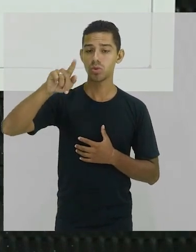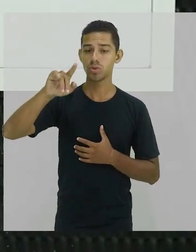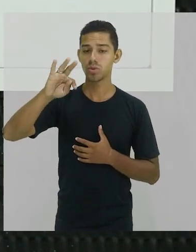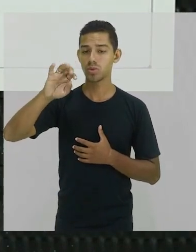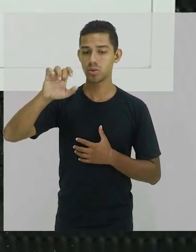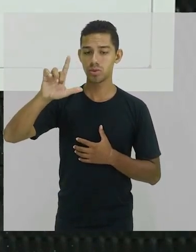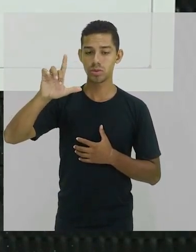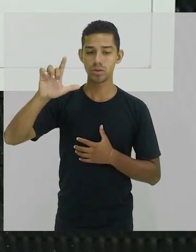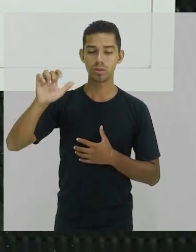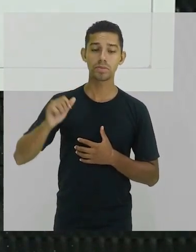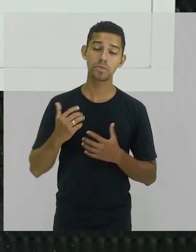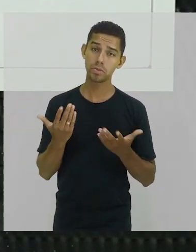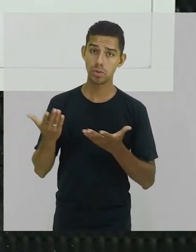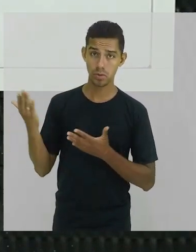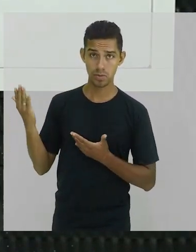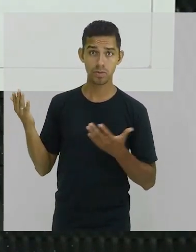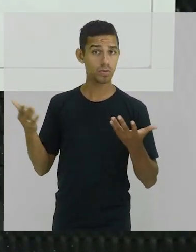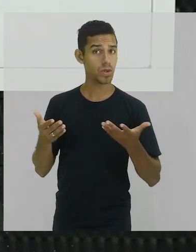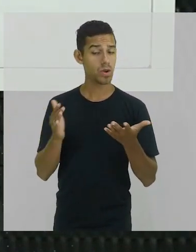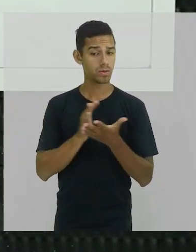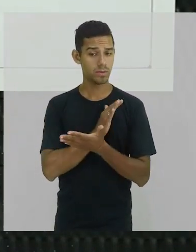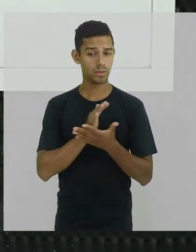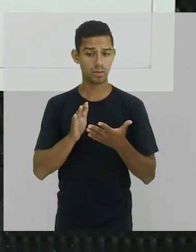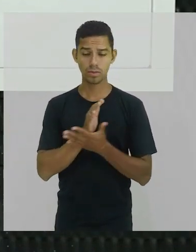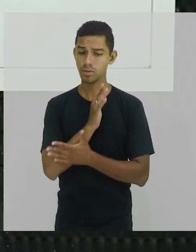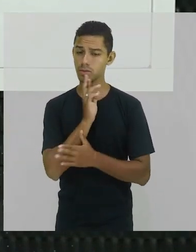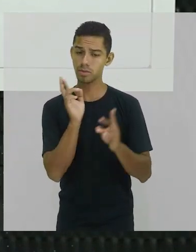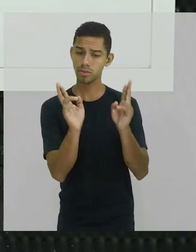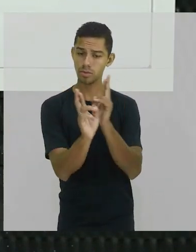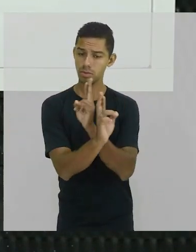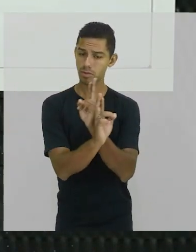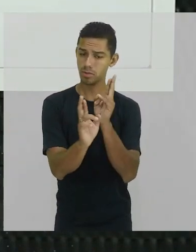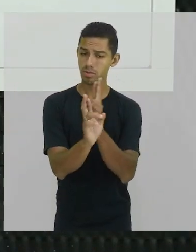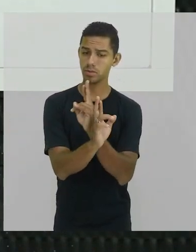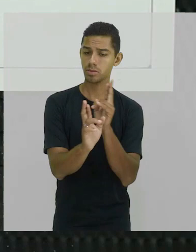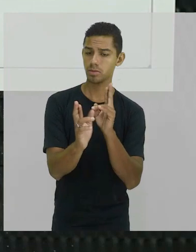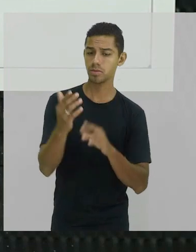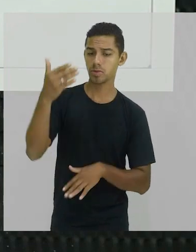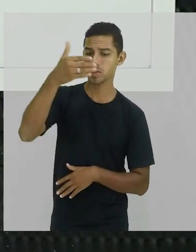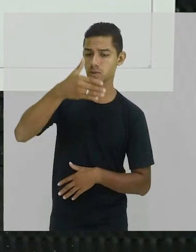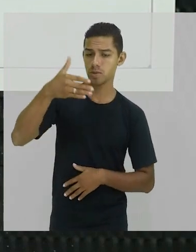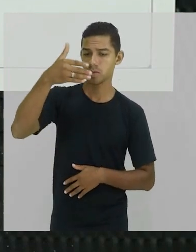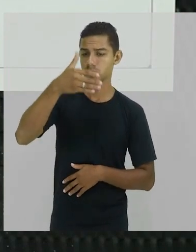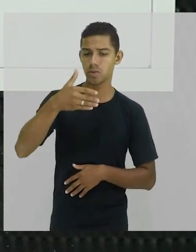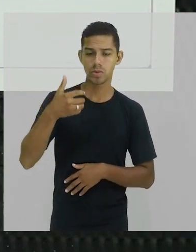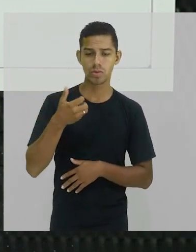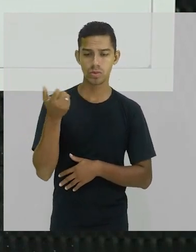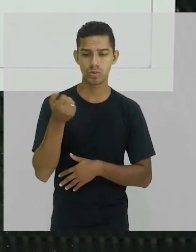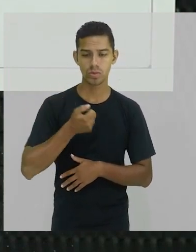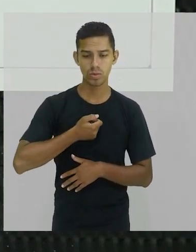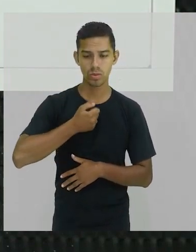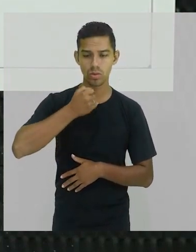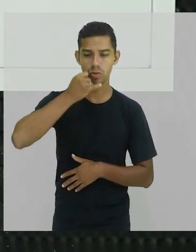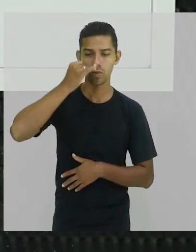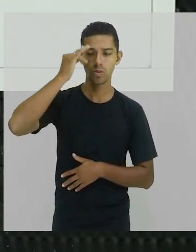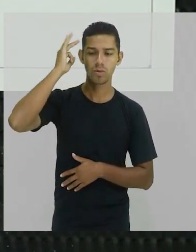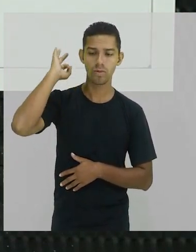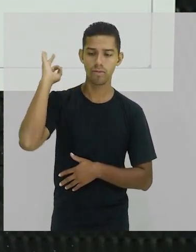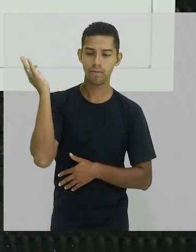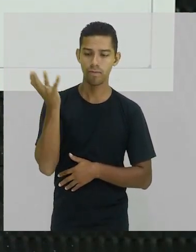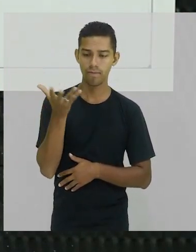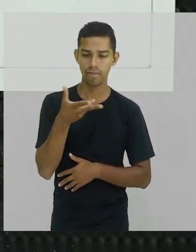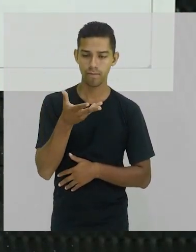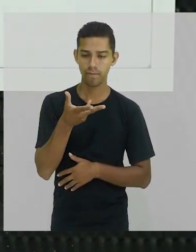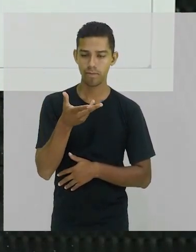aí. Aí nós temos algumas relaçõezinhas de frequência e velocidade, certo?